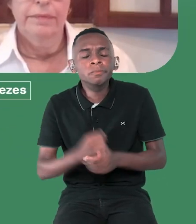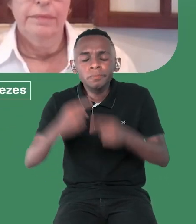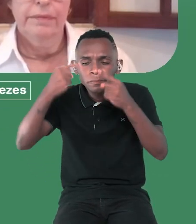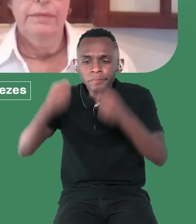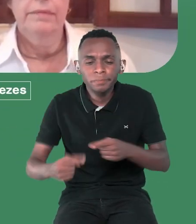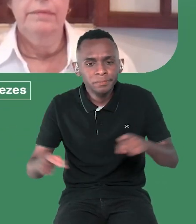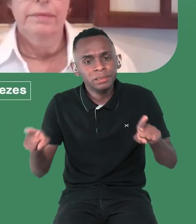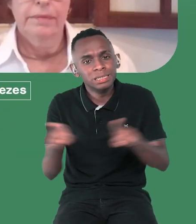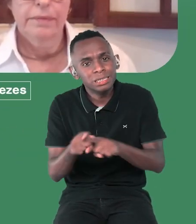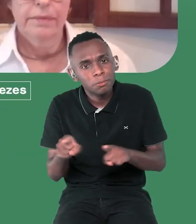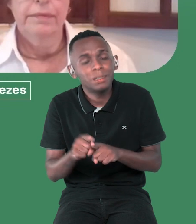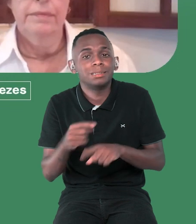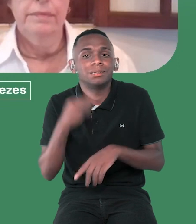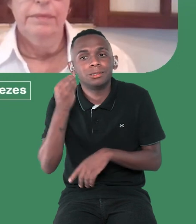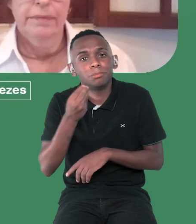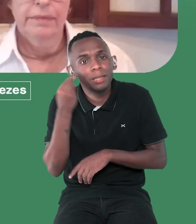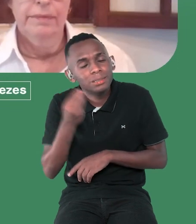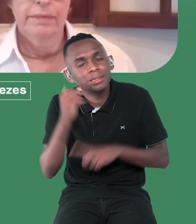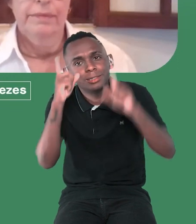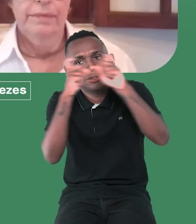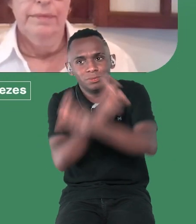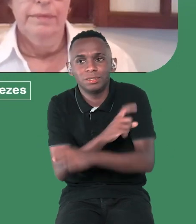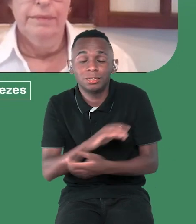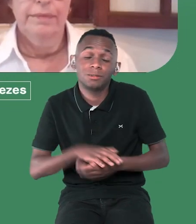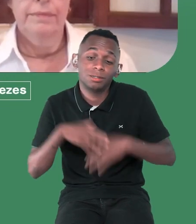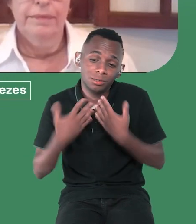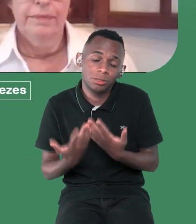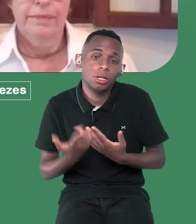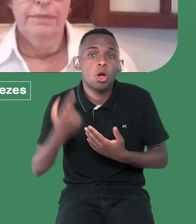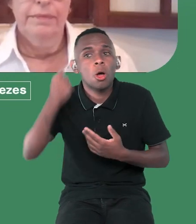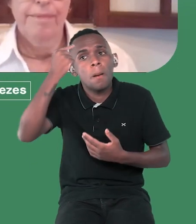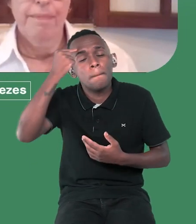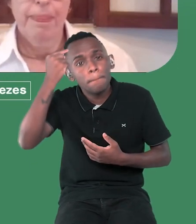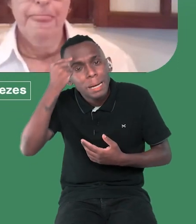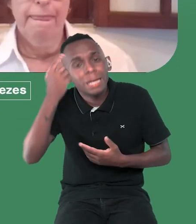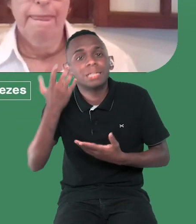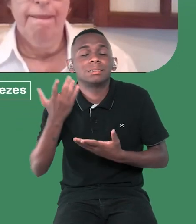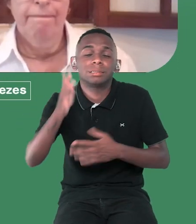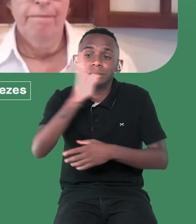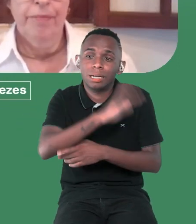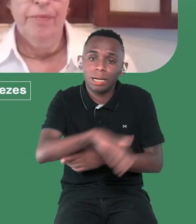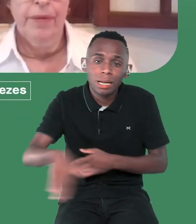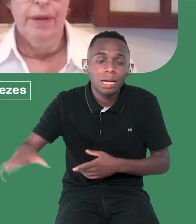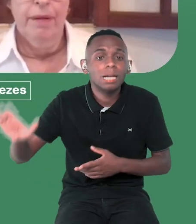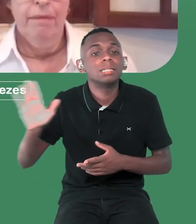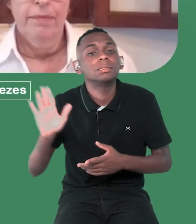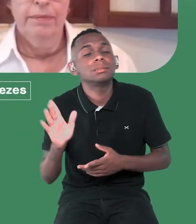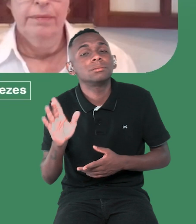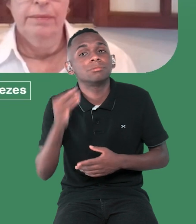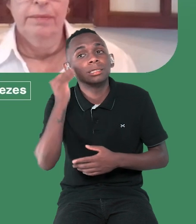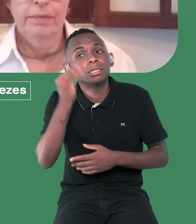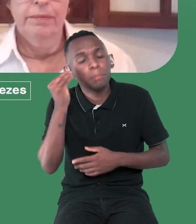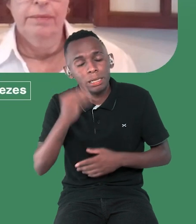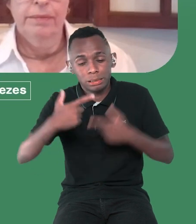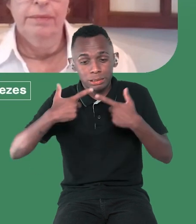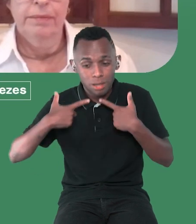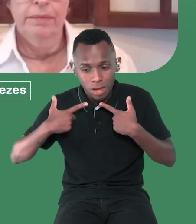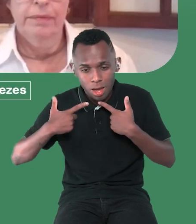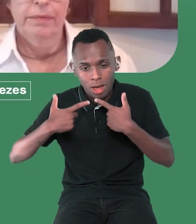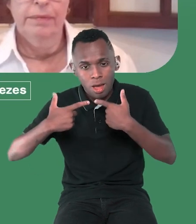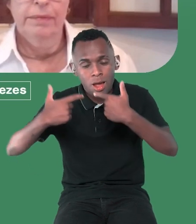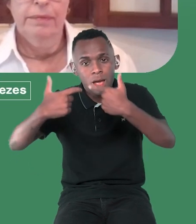eu trabalhei em hospício muitos anos, trabalhei 9 anos em hospício. E aí todo mundo chegava para mim e falava assim,